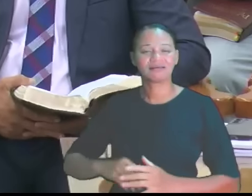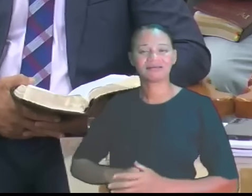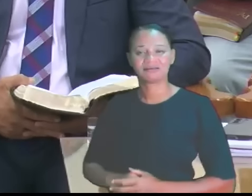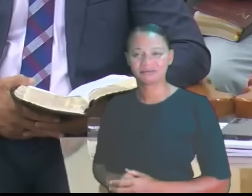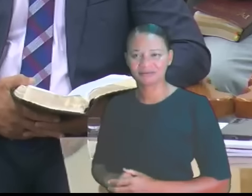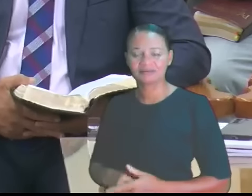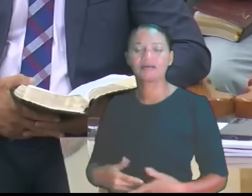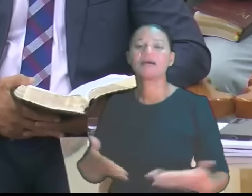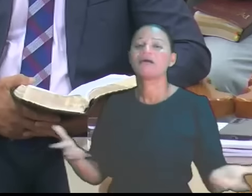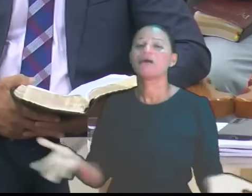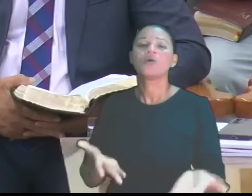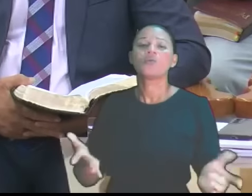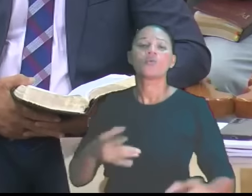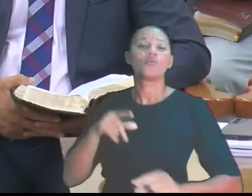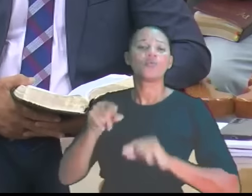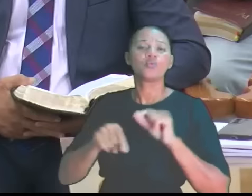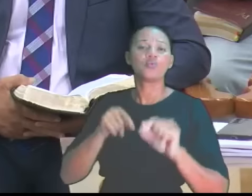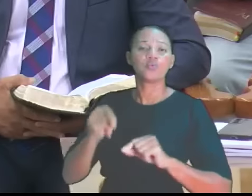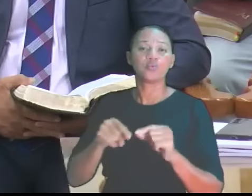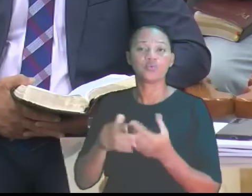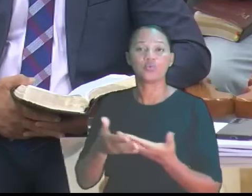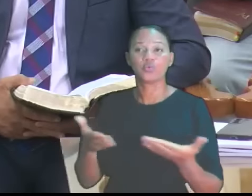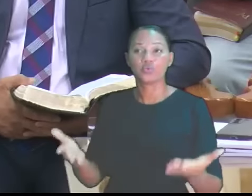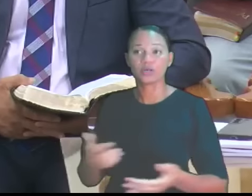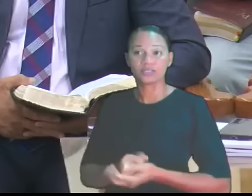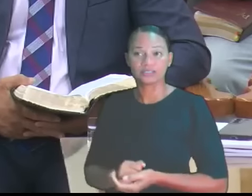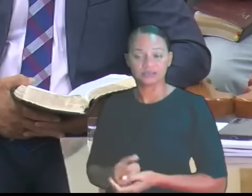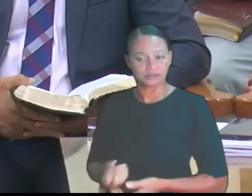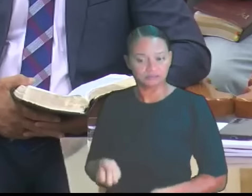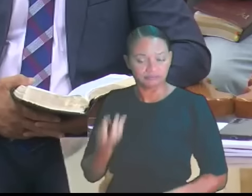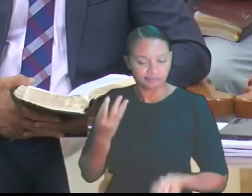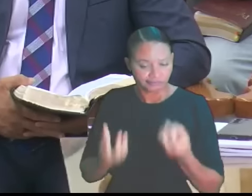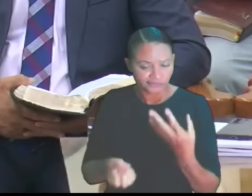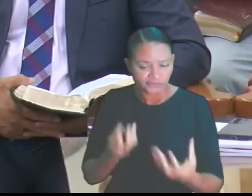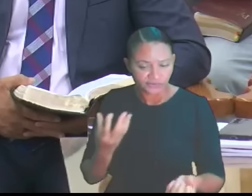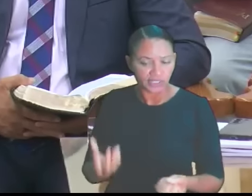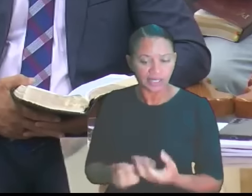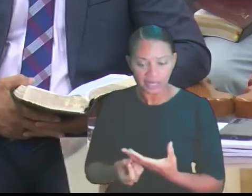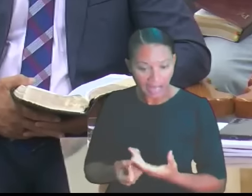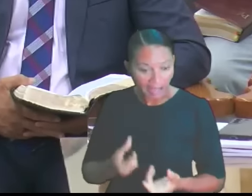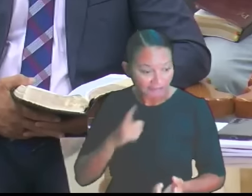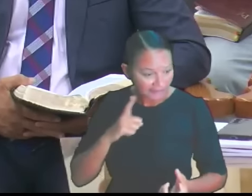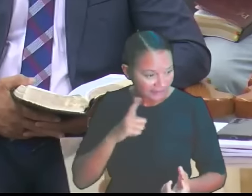E agora era o seguinte: se o campo gerava, glória a Baal.